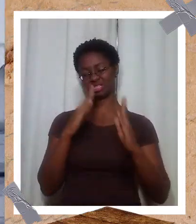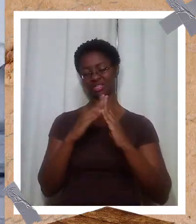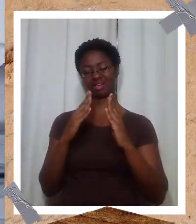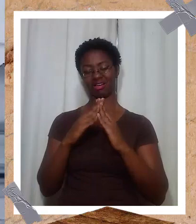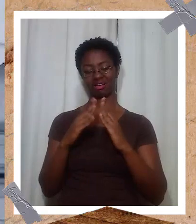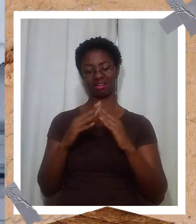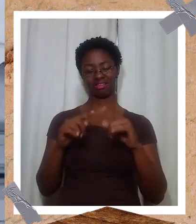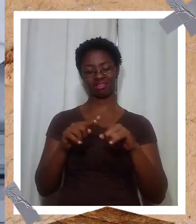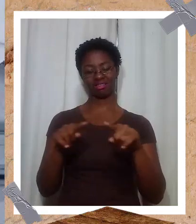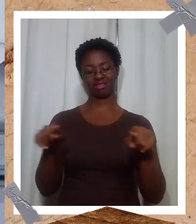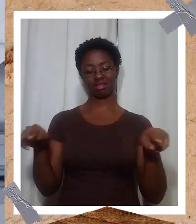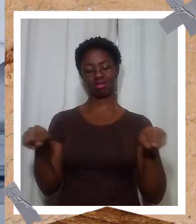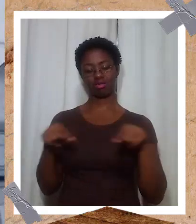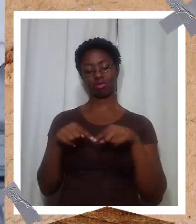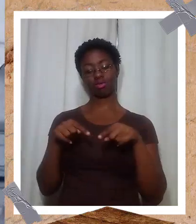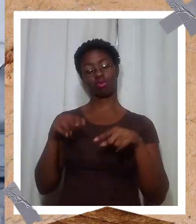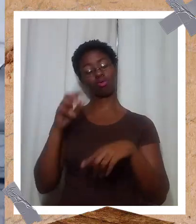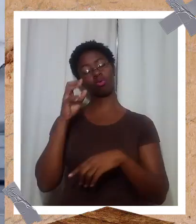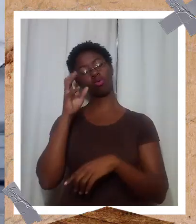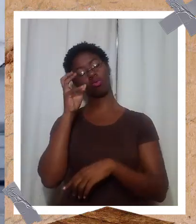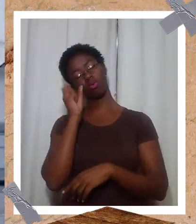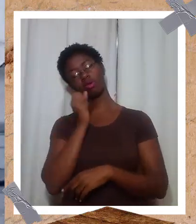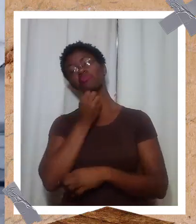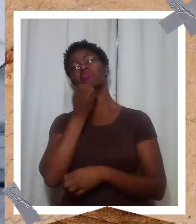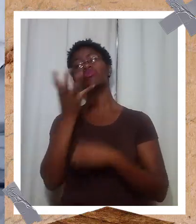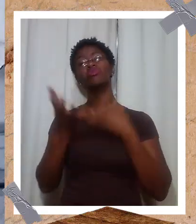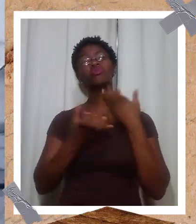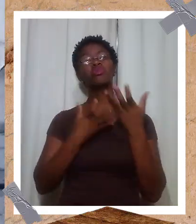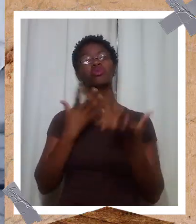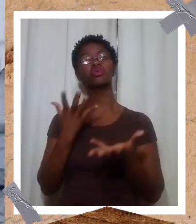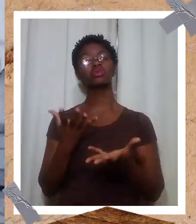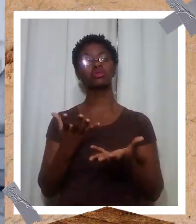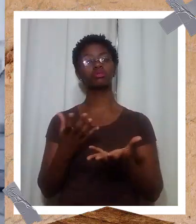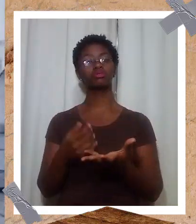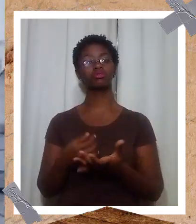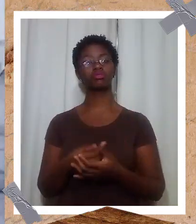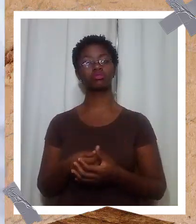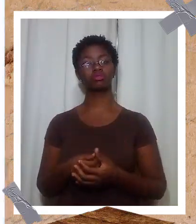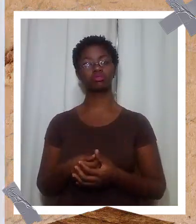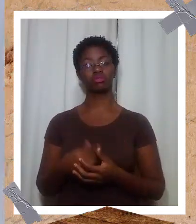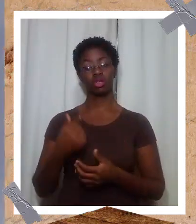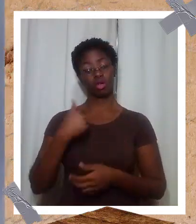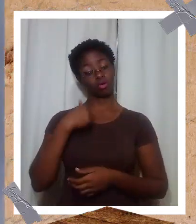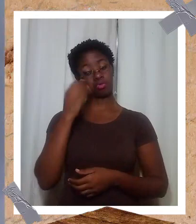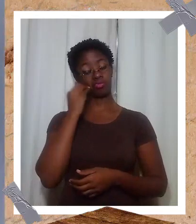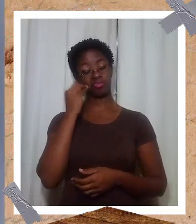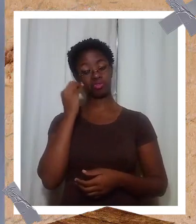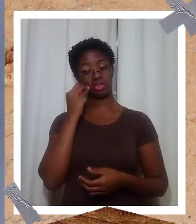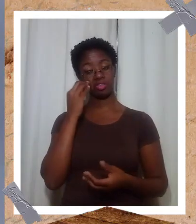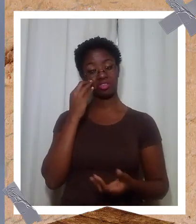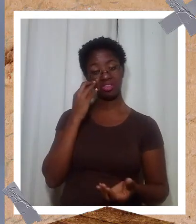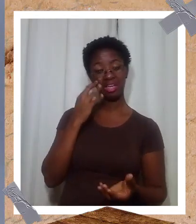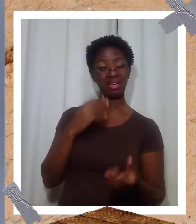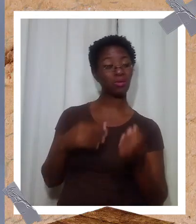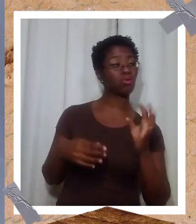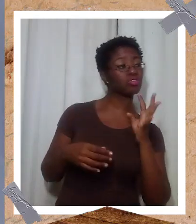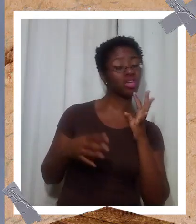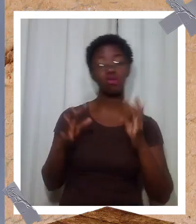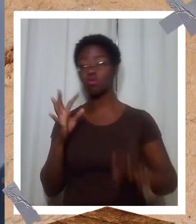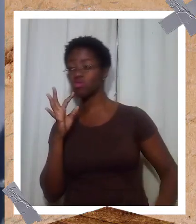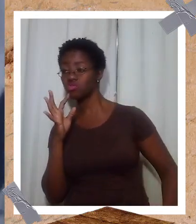que ali começava. Busquei em vão dialogar com a prosperidade e com a pobreza. Elas não me reconheceram